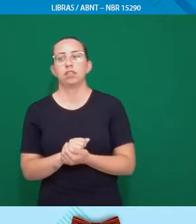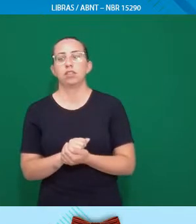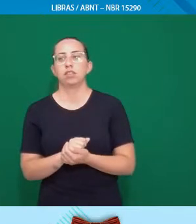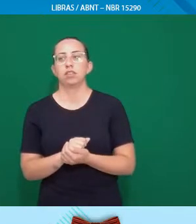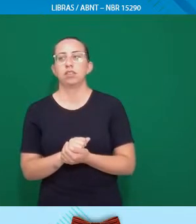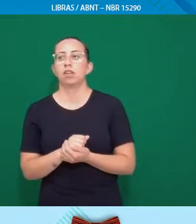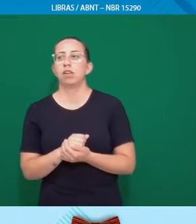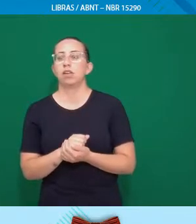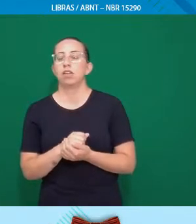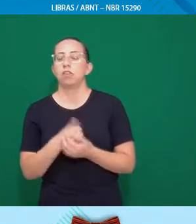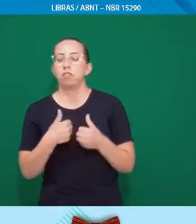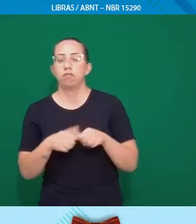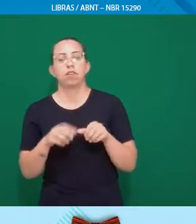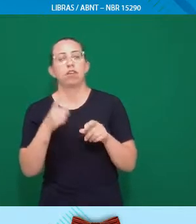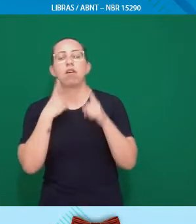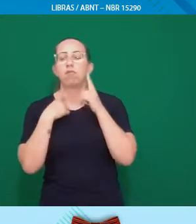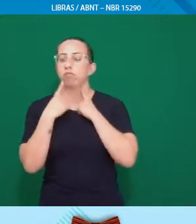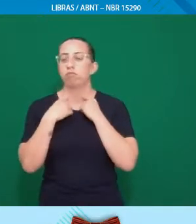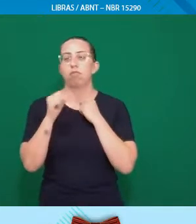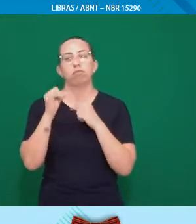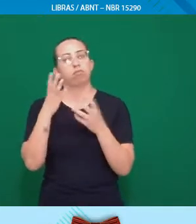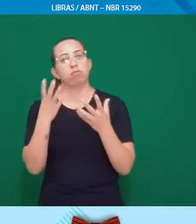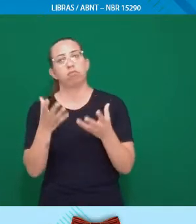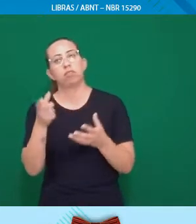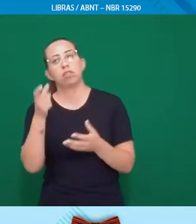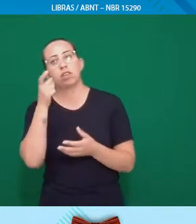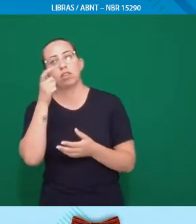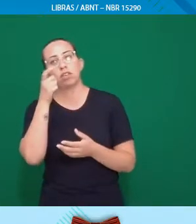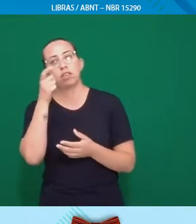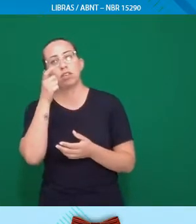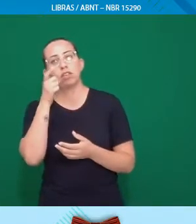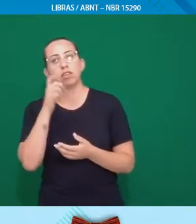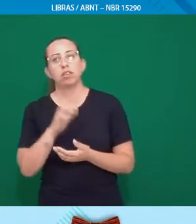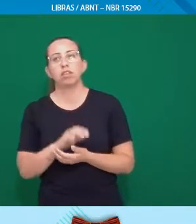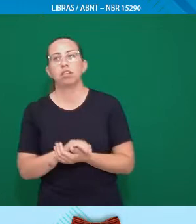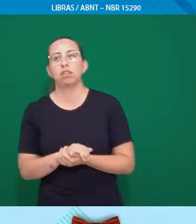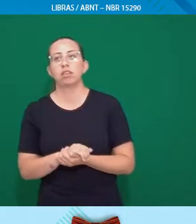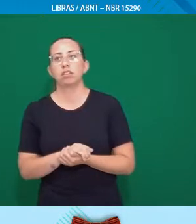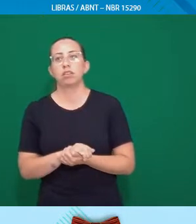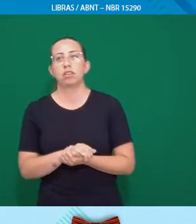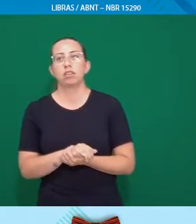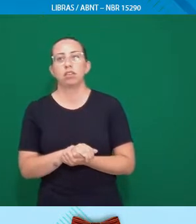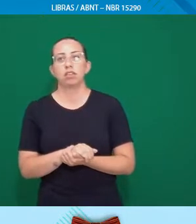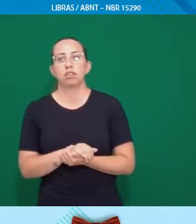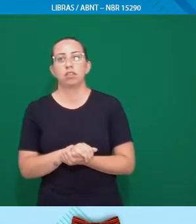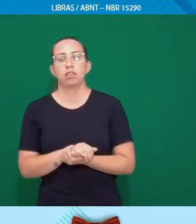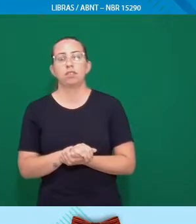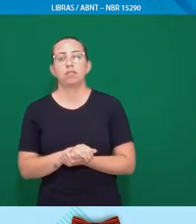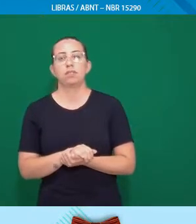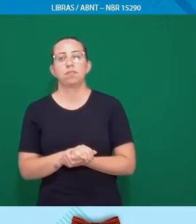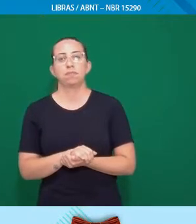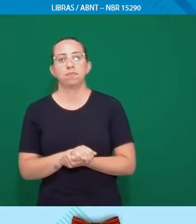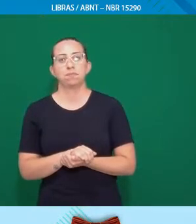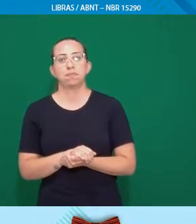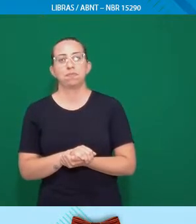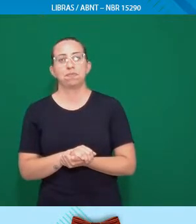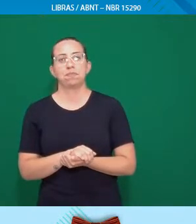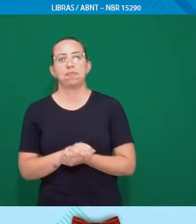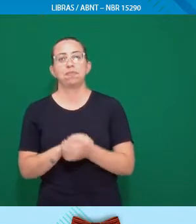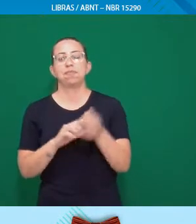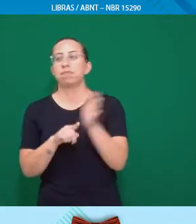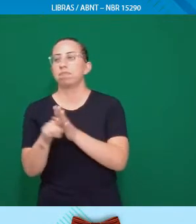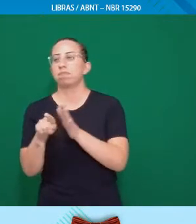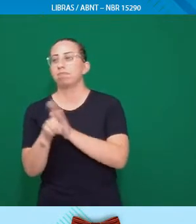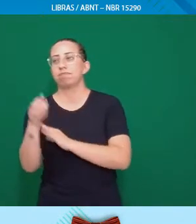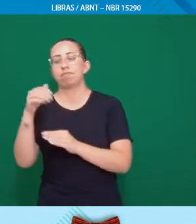é muita vontade aos passar agora os projetos de lei ordinária do executivo os sonhos e